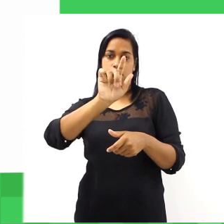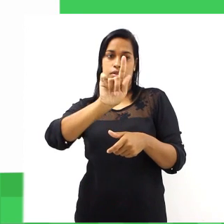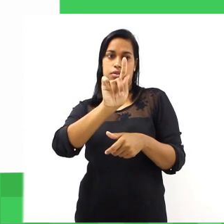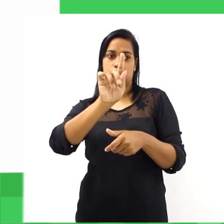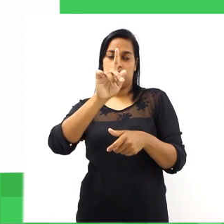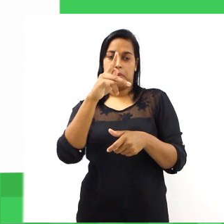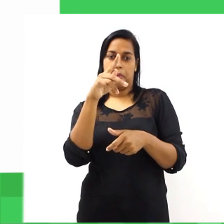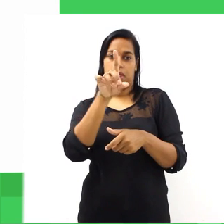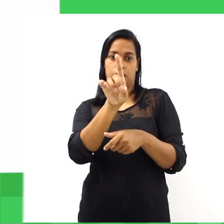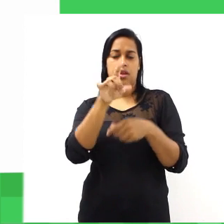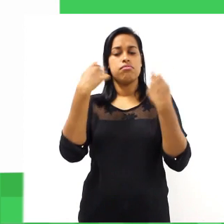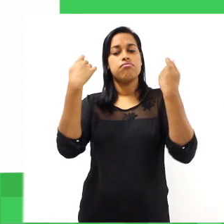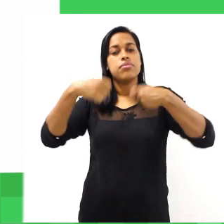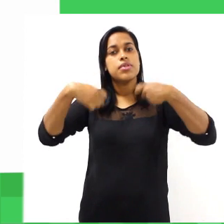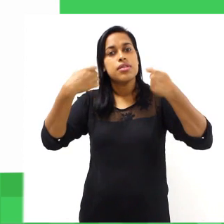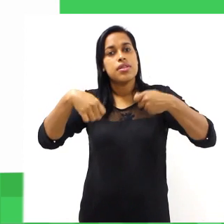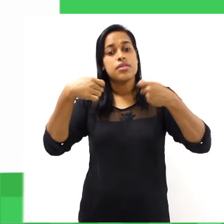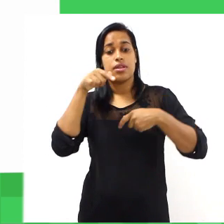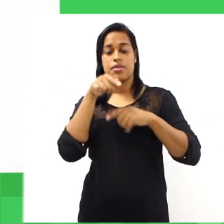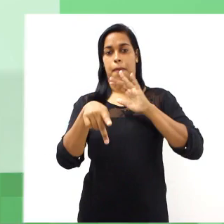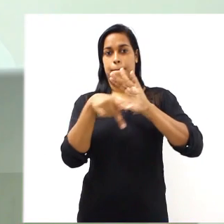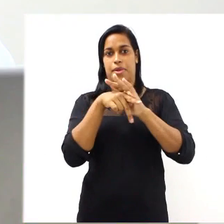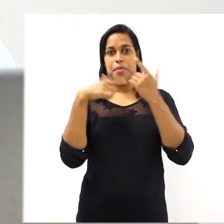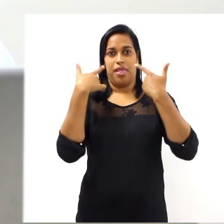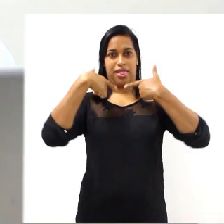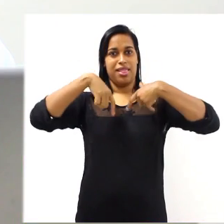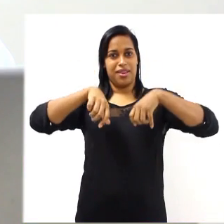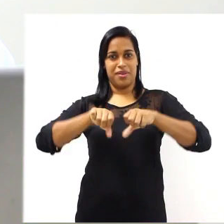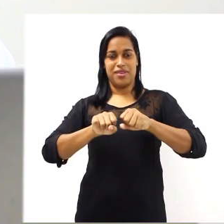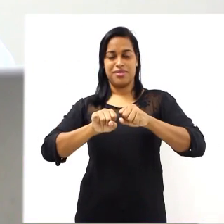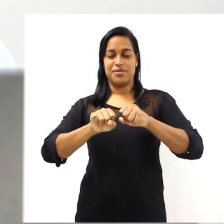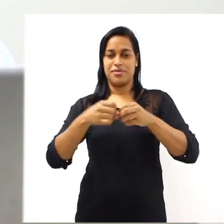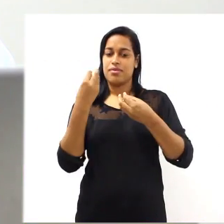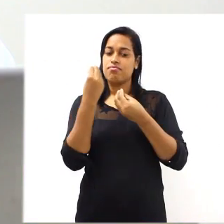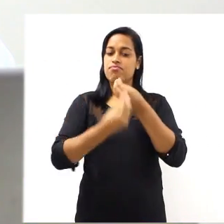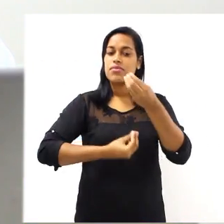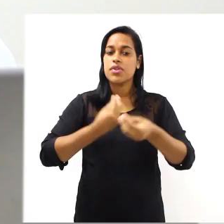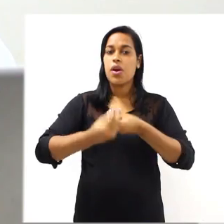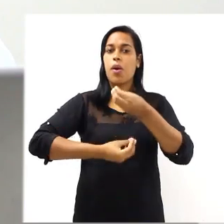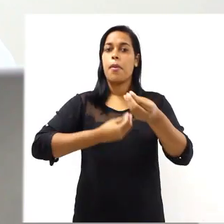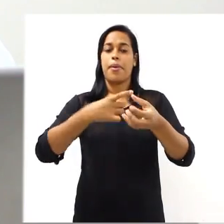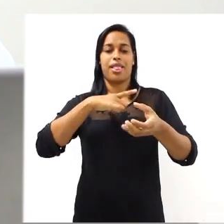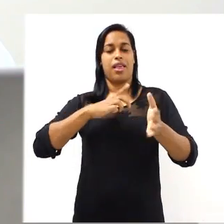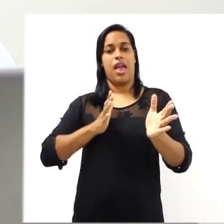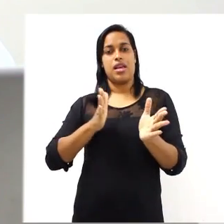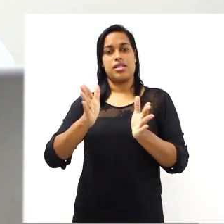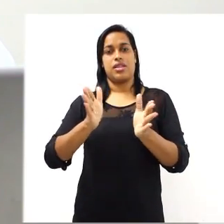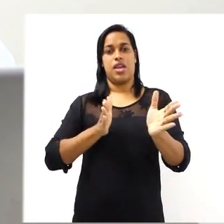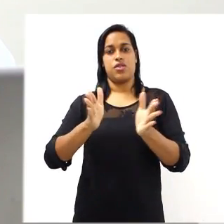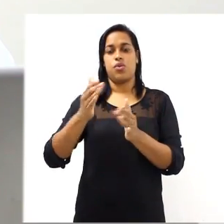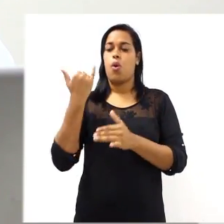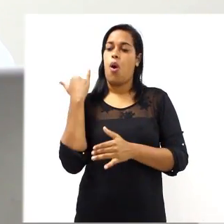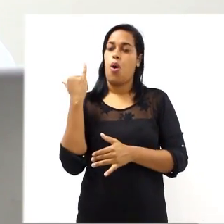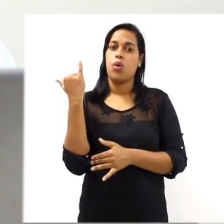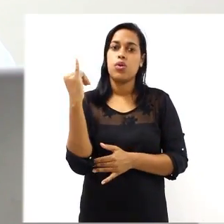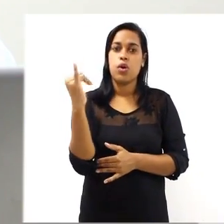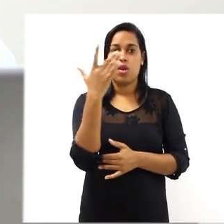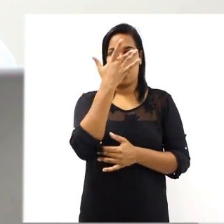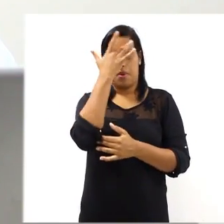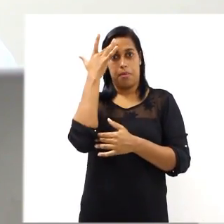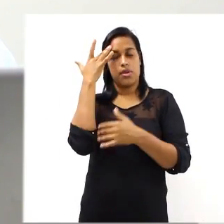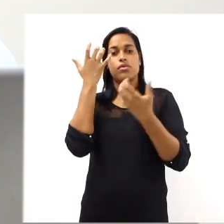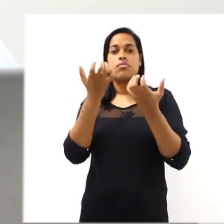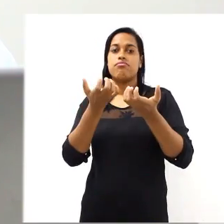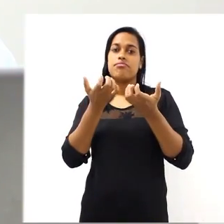de uma forma ou de outra, precisam dessa linguagem para poder dar acesso, dar o controle a uma pessoa